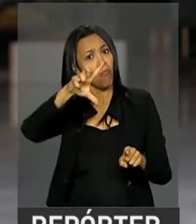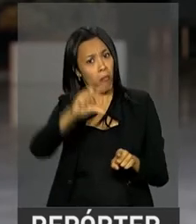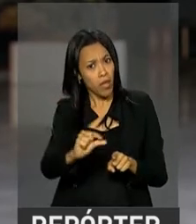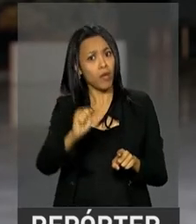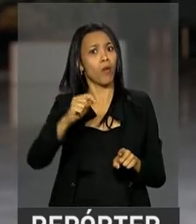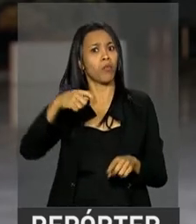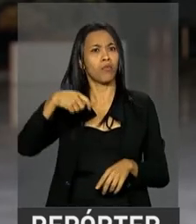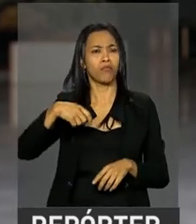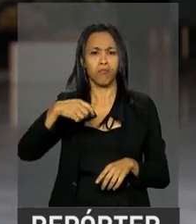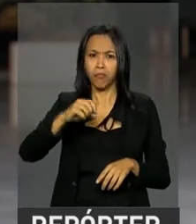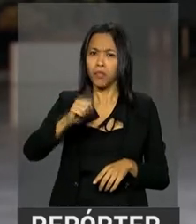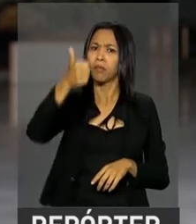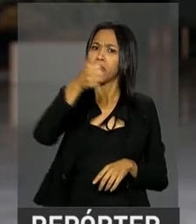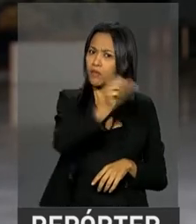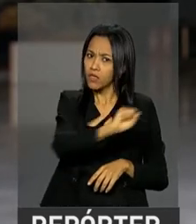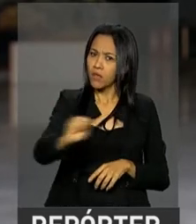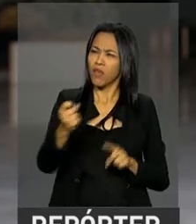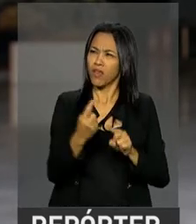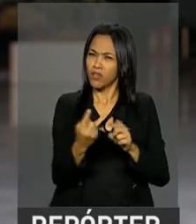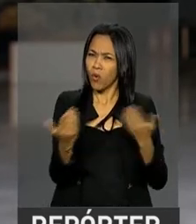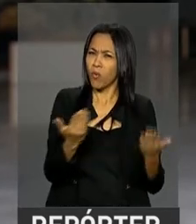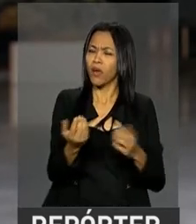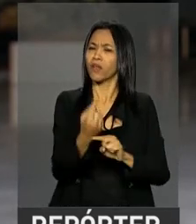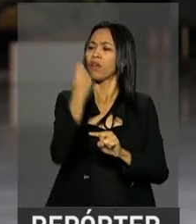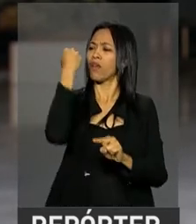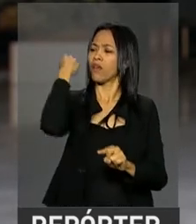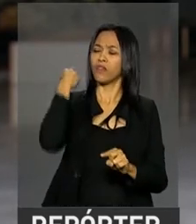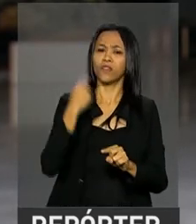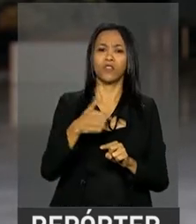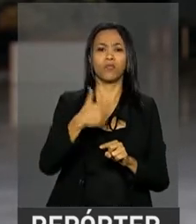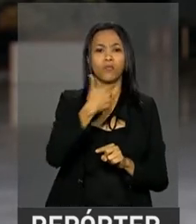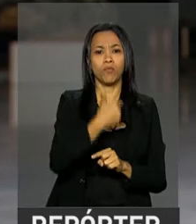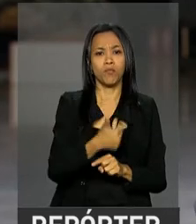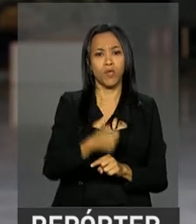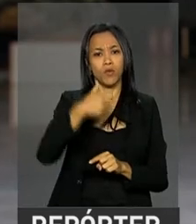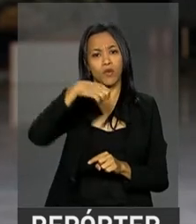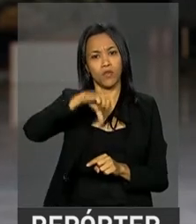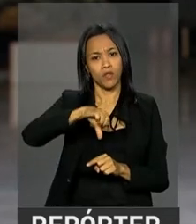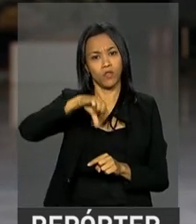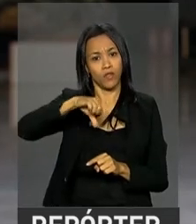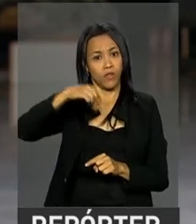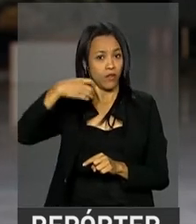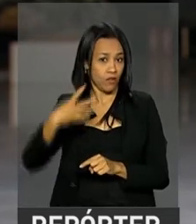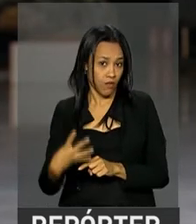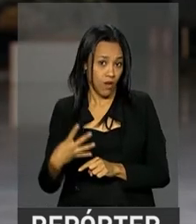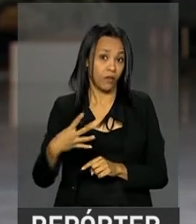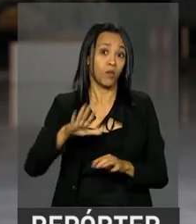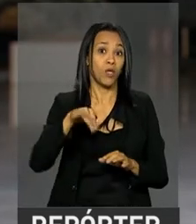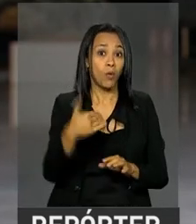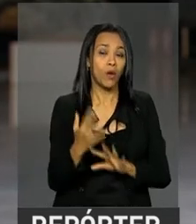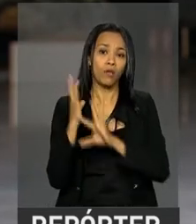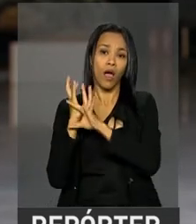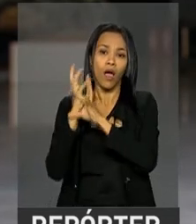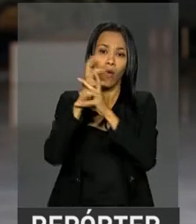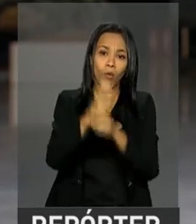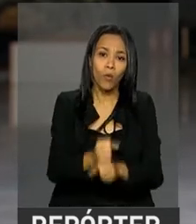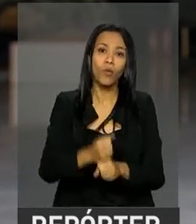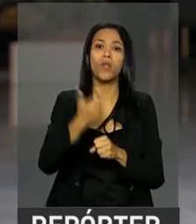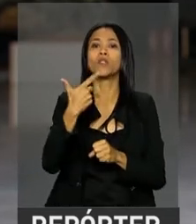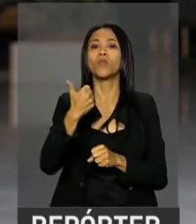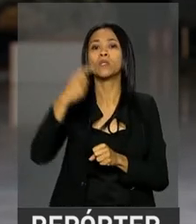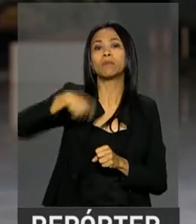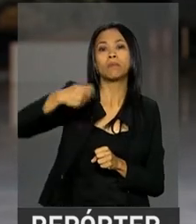um primeiro semestre desde 1994 e quando se considera o acumulado dos últimos 12 meses